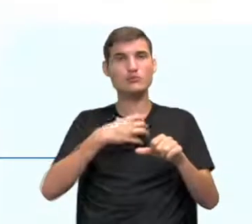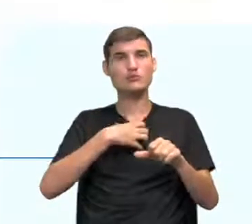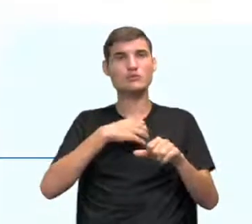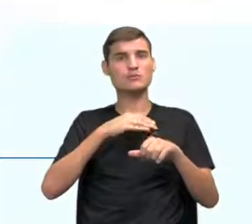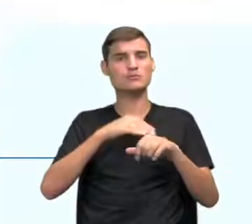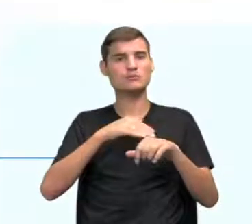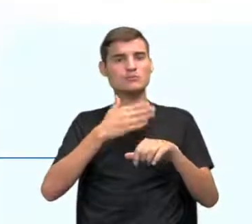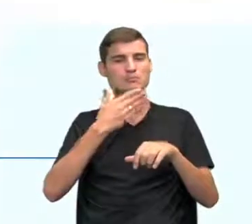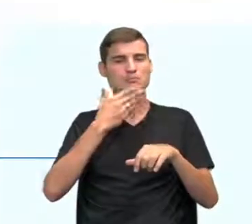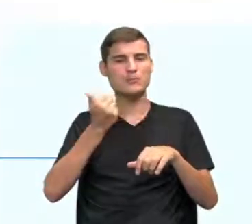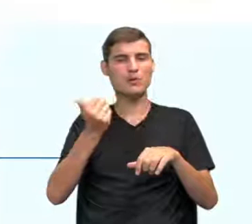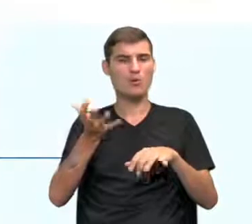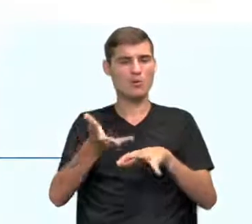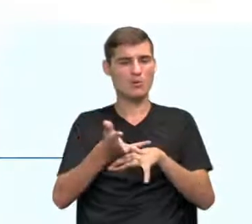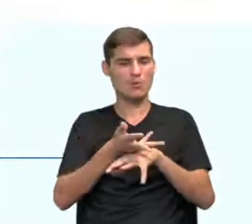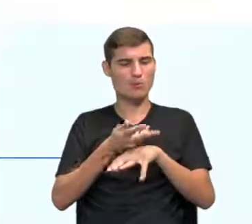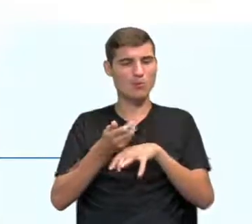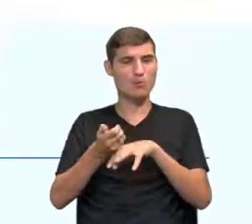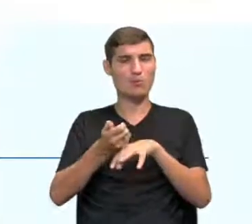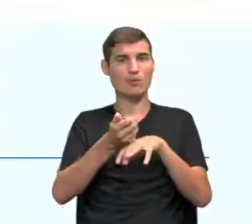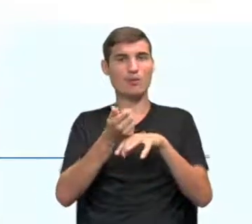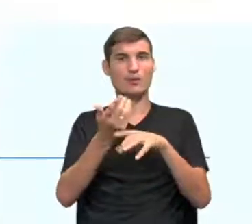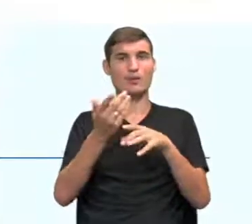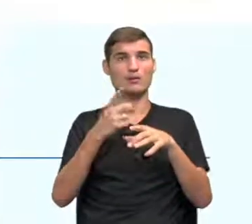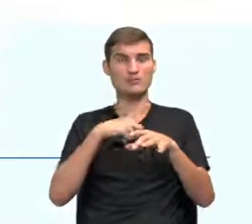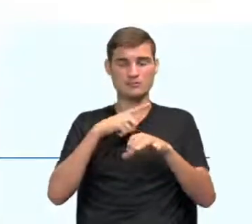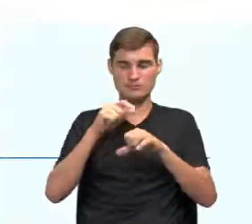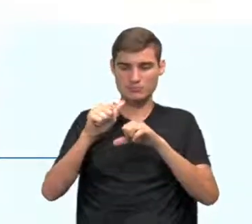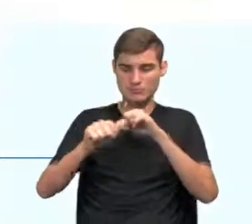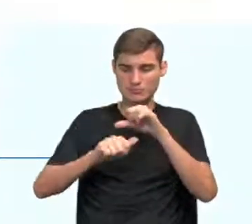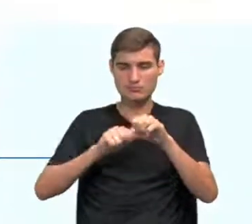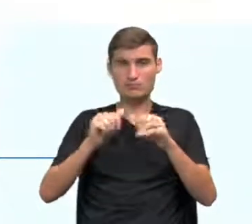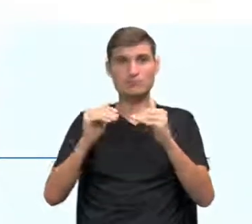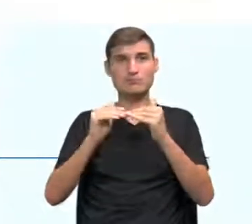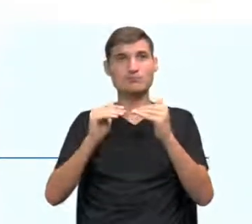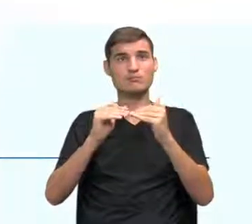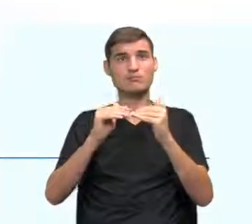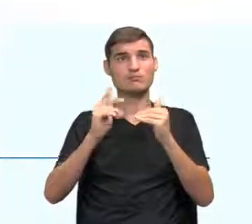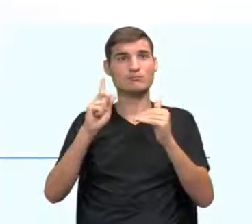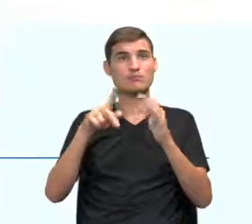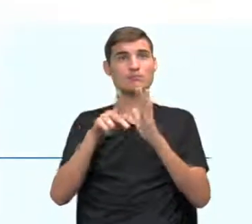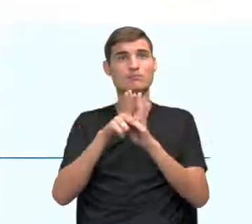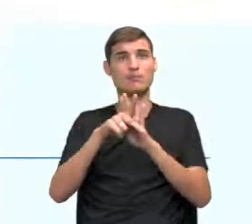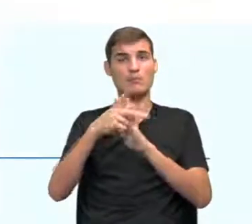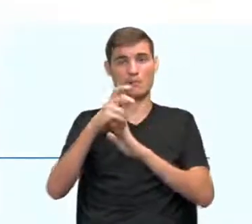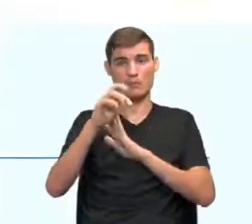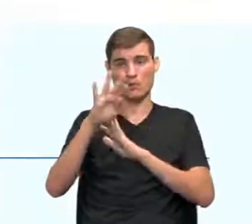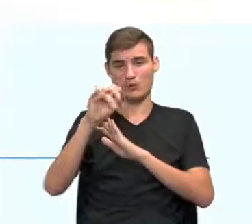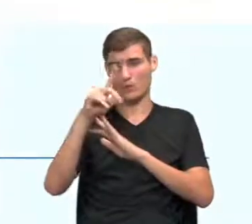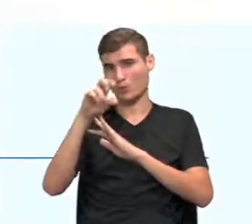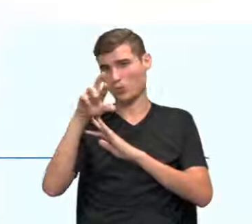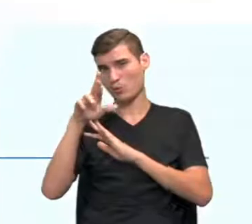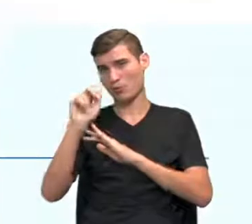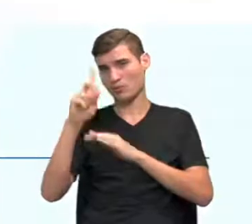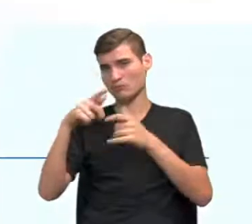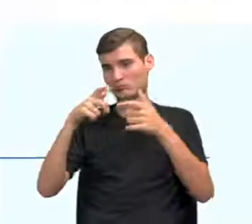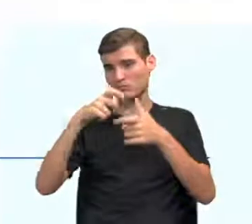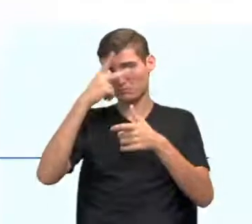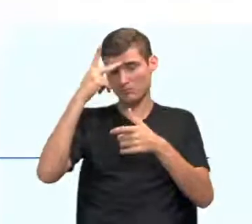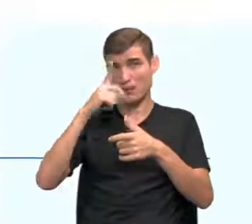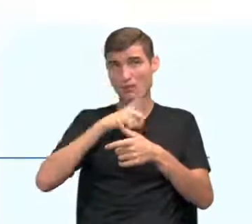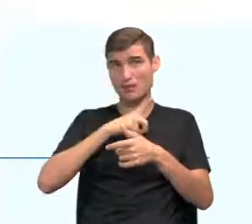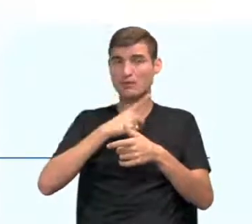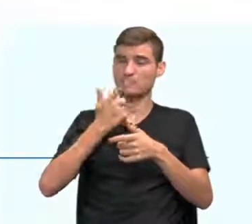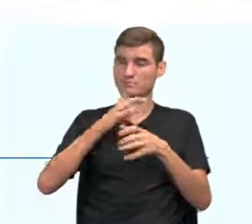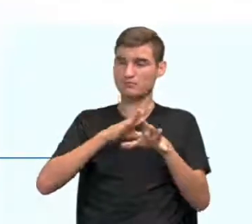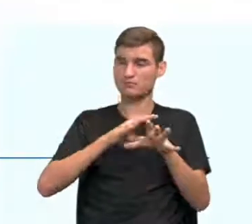mais qualidade, e graças a essa modificação feita pela portadora, feita na portadora, é que a gente consegue essa